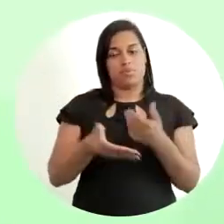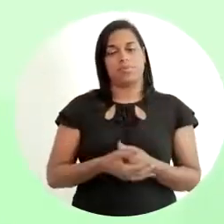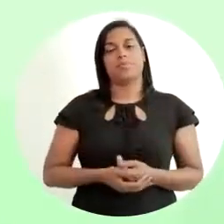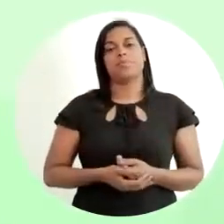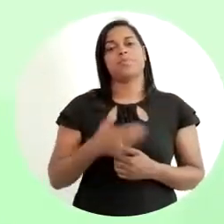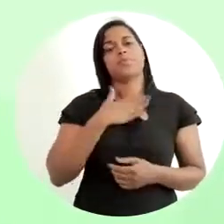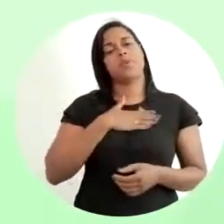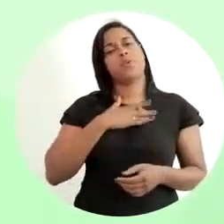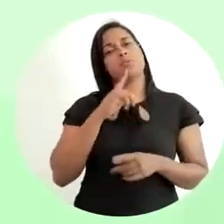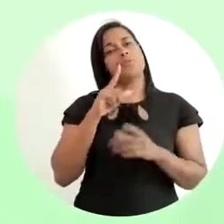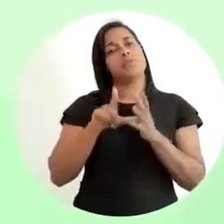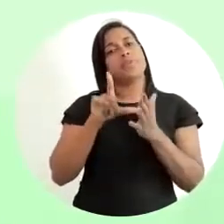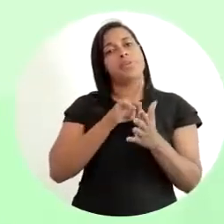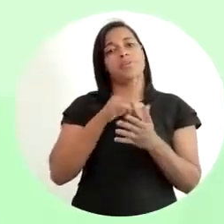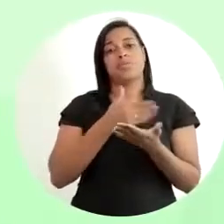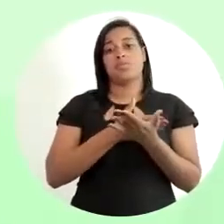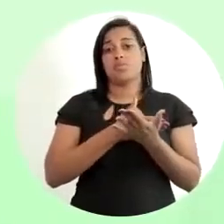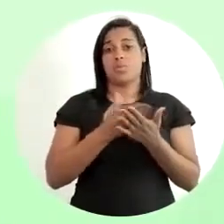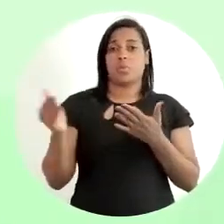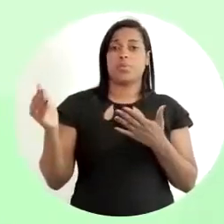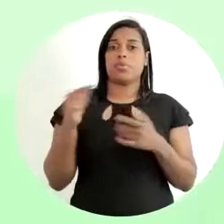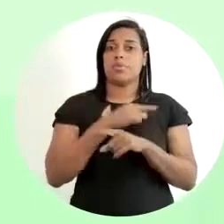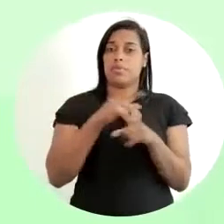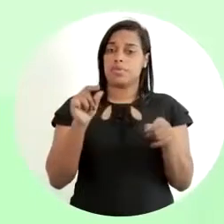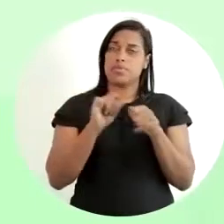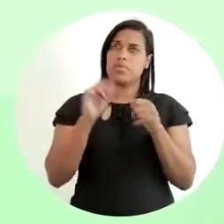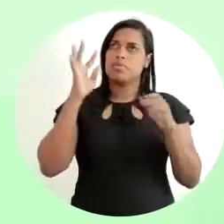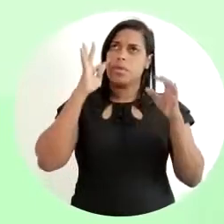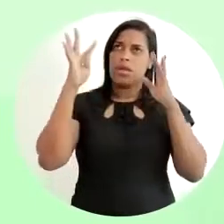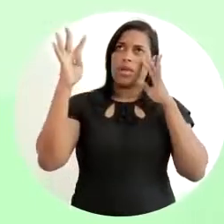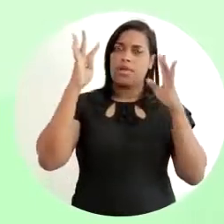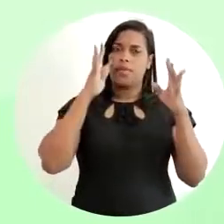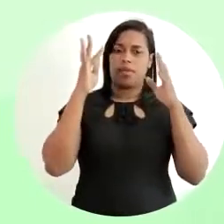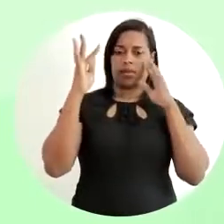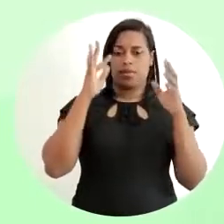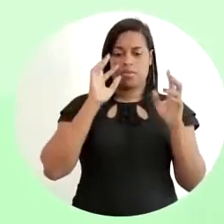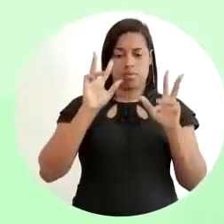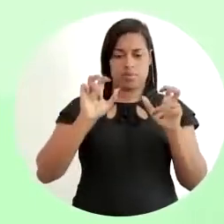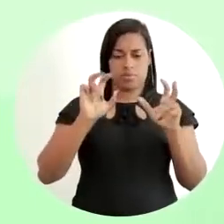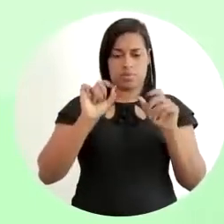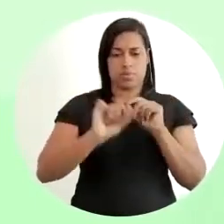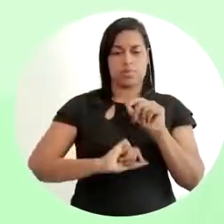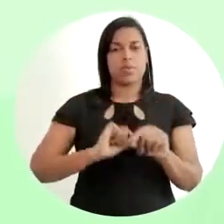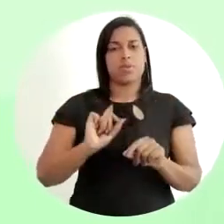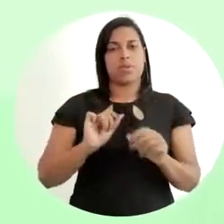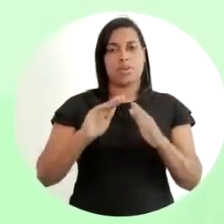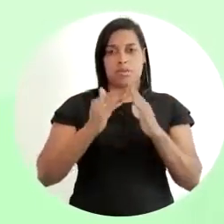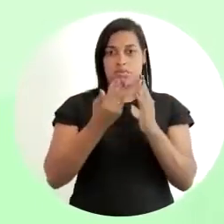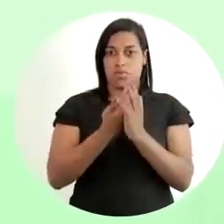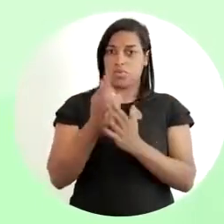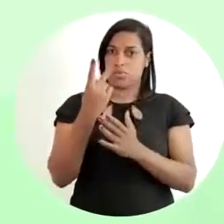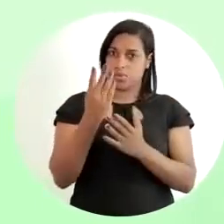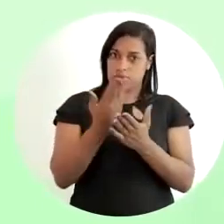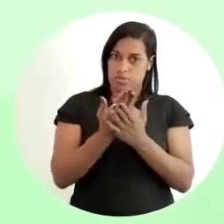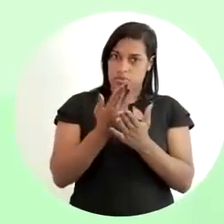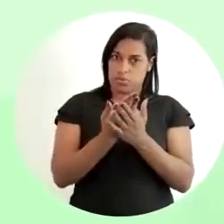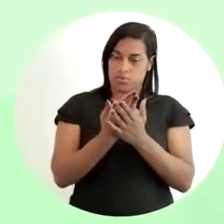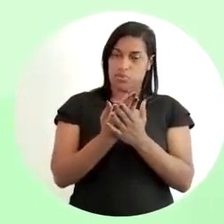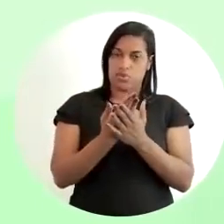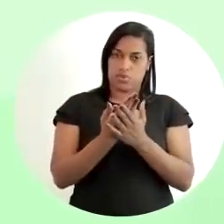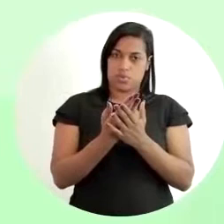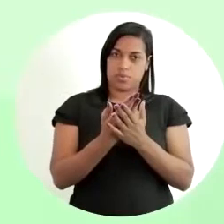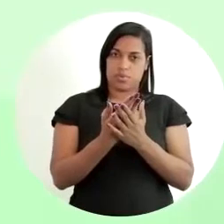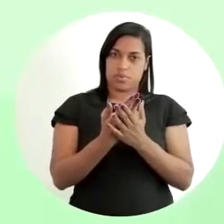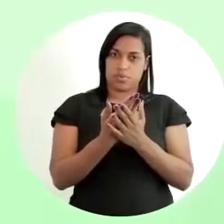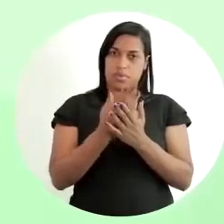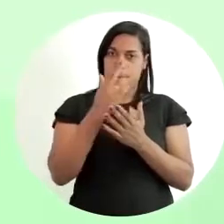dias. E eu gostaria que antes de nós começássemos, você fizesse uma reflexão sobre a escola que você